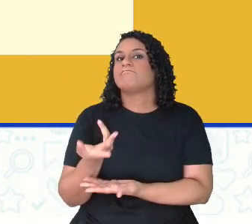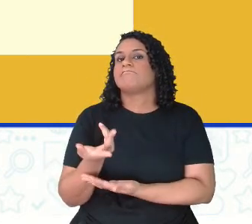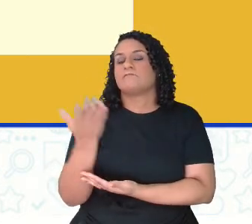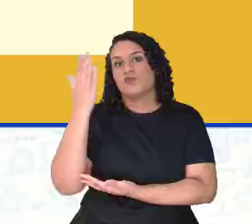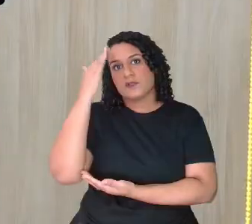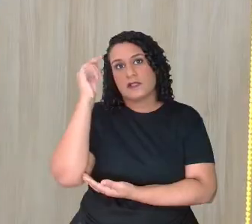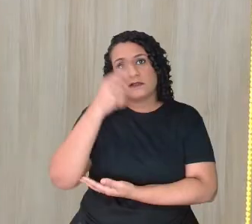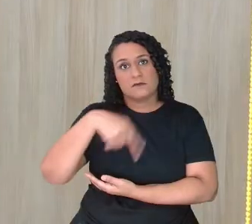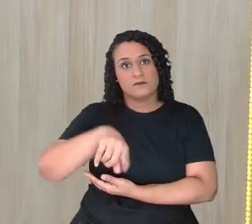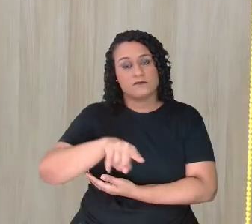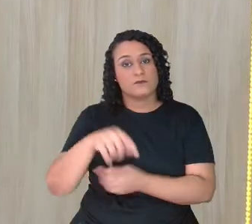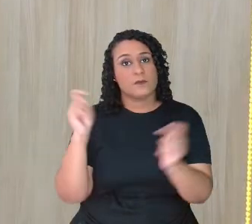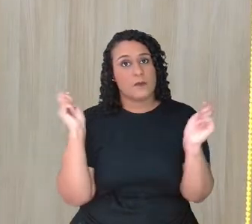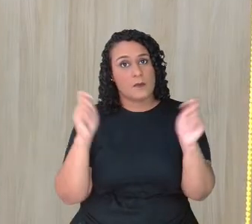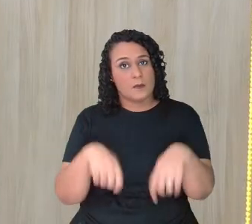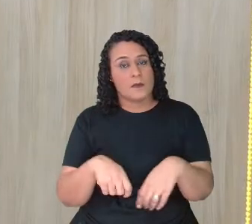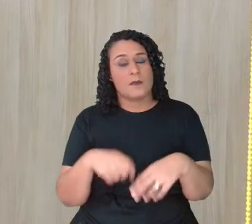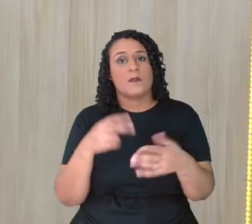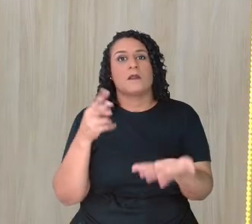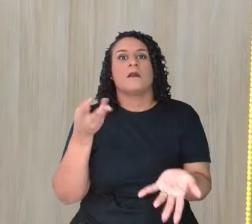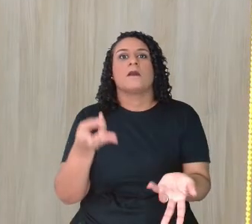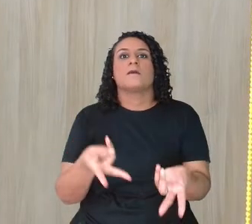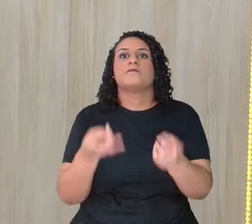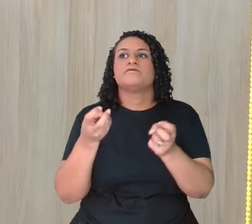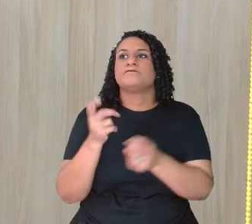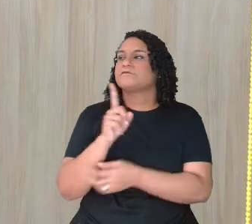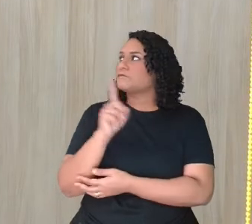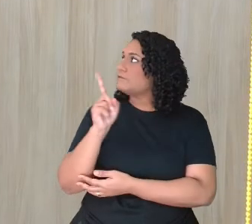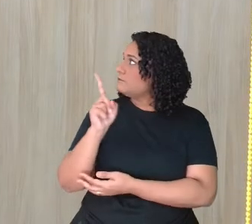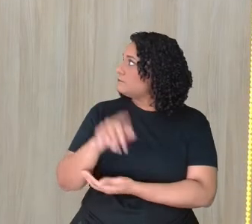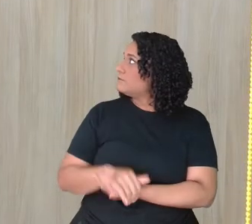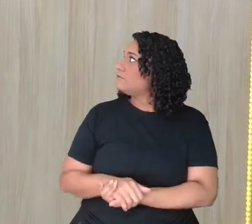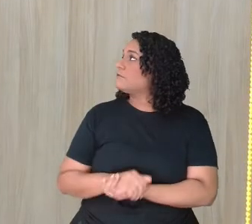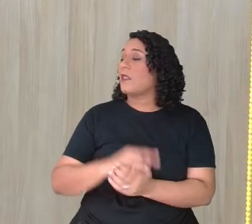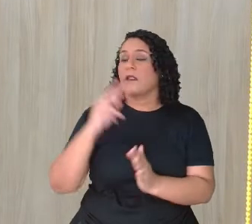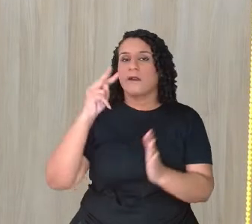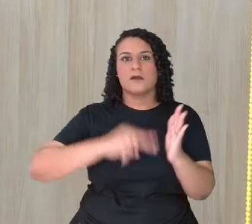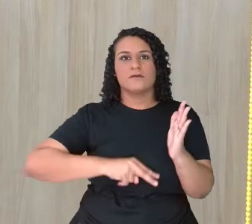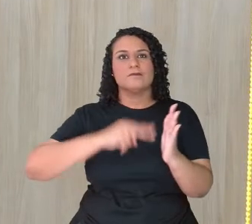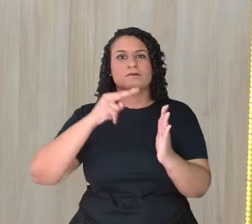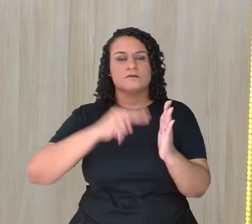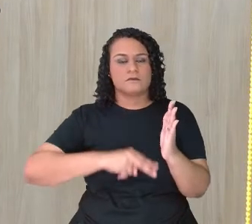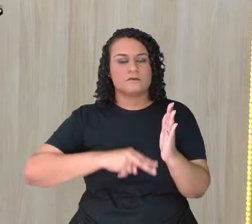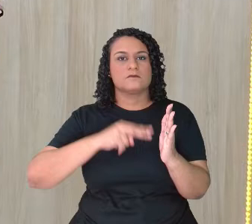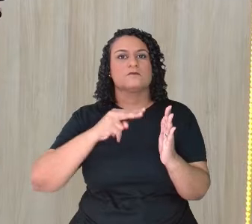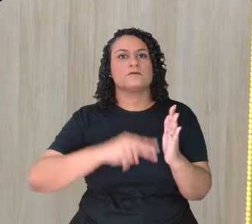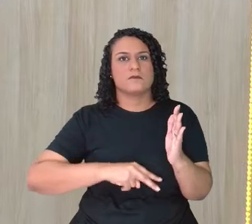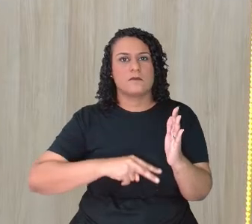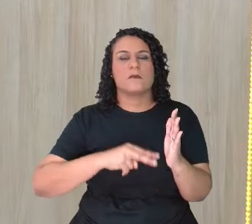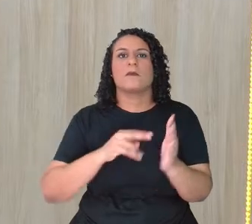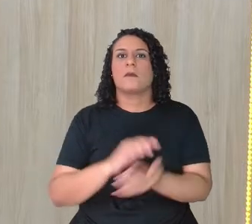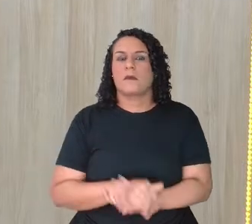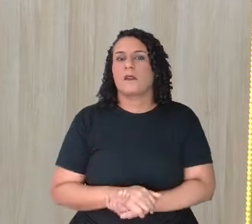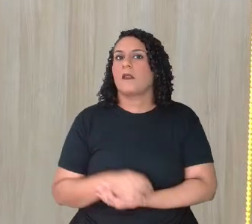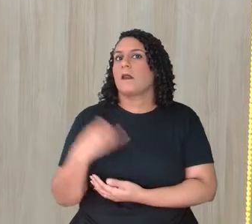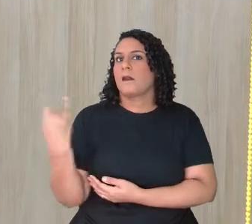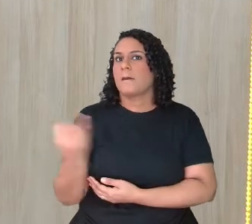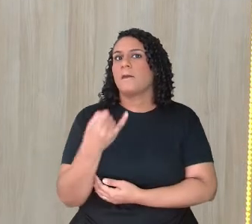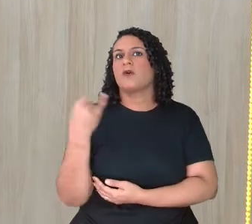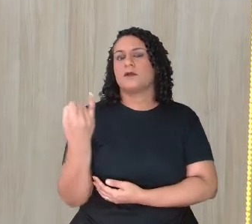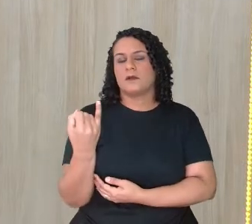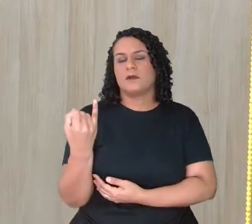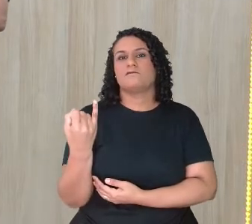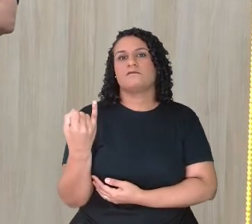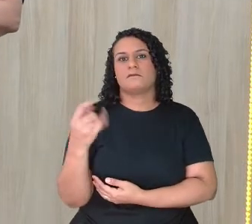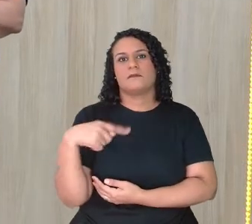conseguem perceber, não é, ao longo desse trecho, dessa leitura, não é, que é um dos eixos importantes da nossa